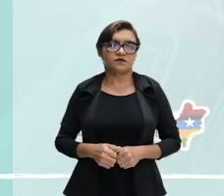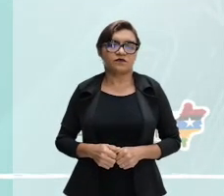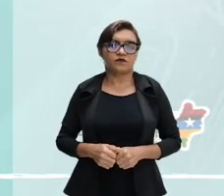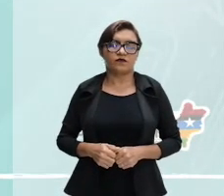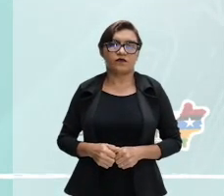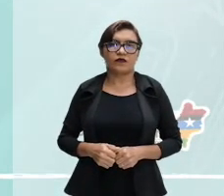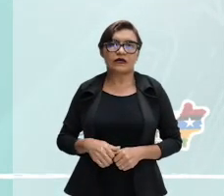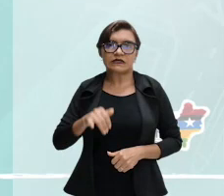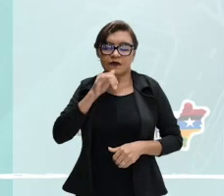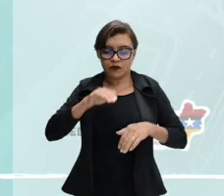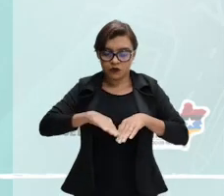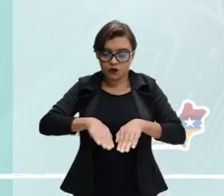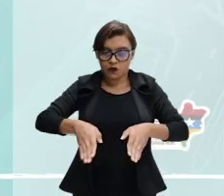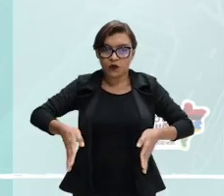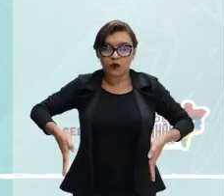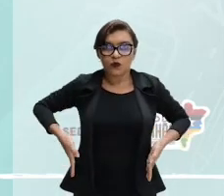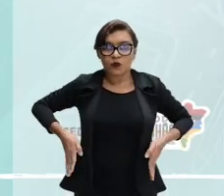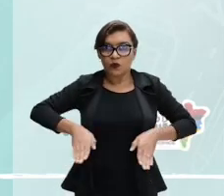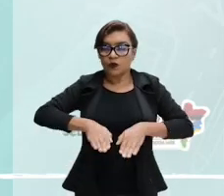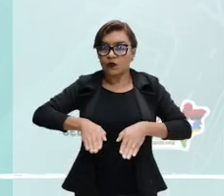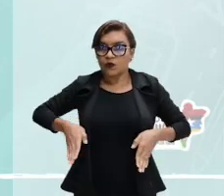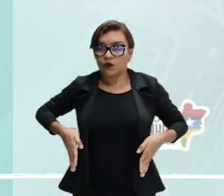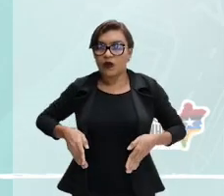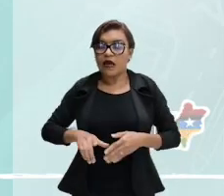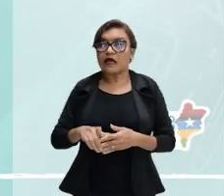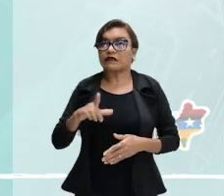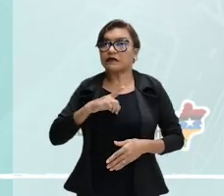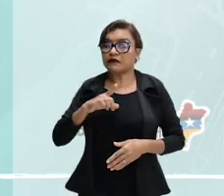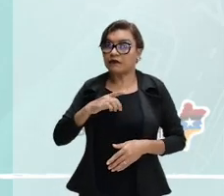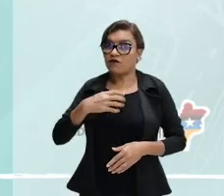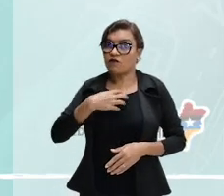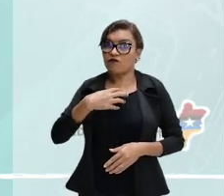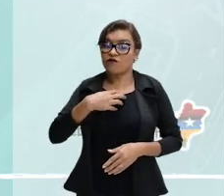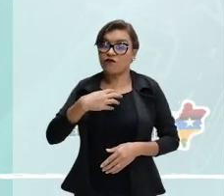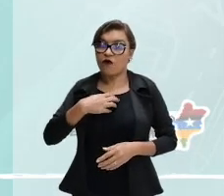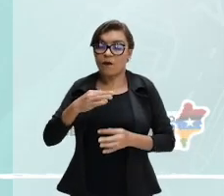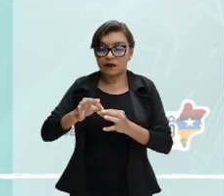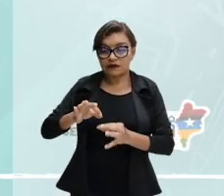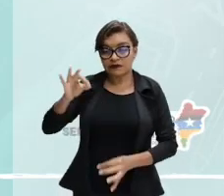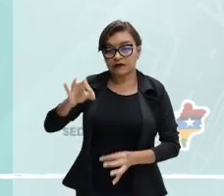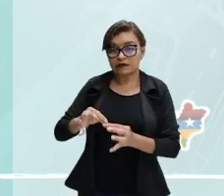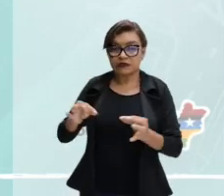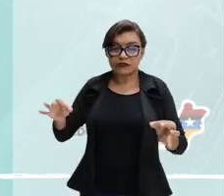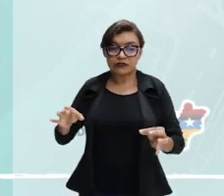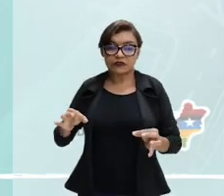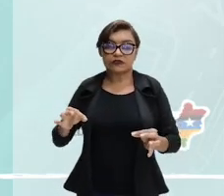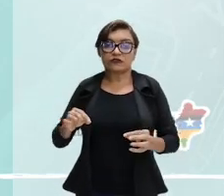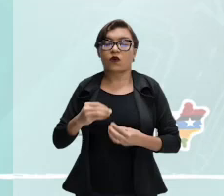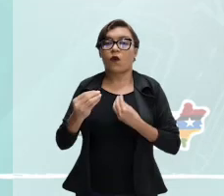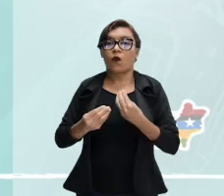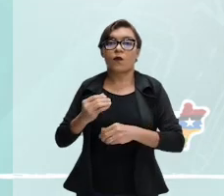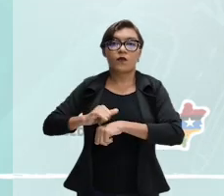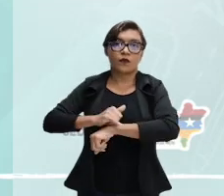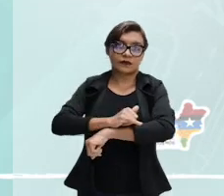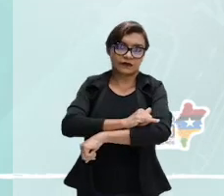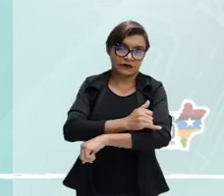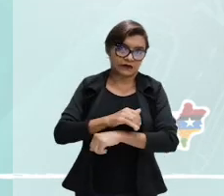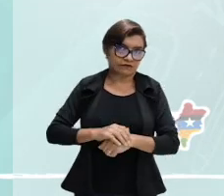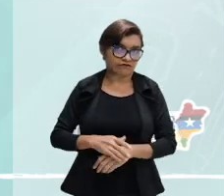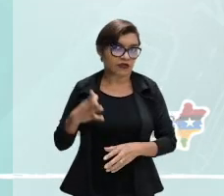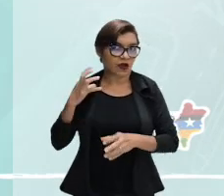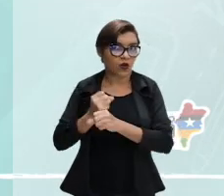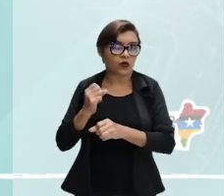Circunferência abdominal é uma outra forma que nós temos de medir o grau de obesidade do indivíduo.